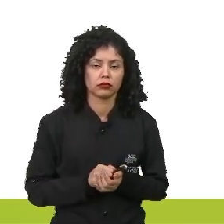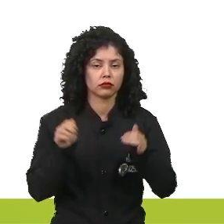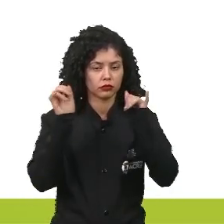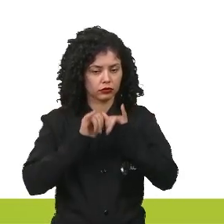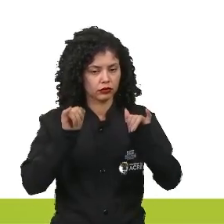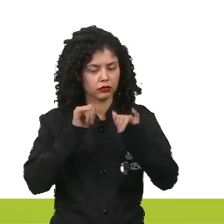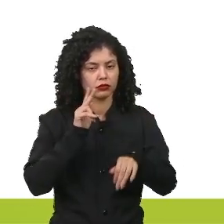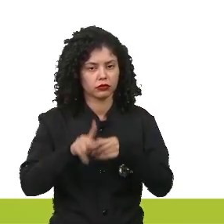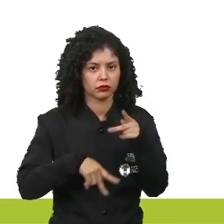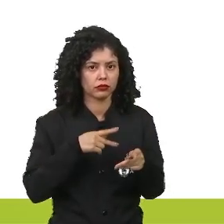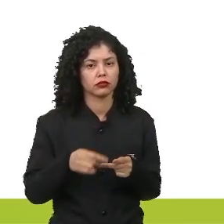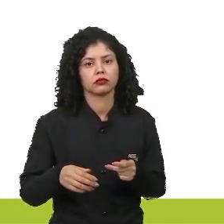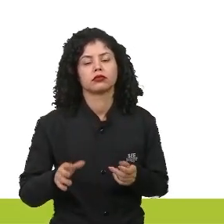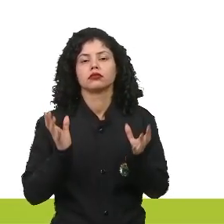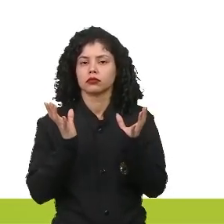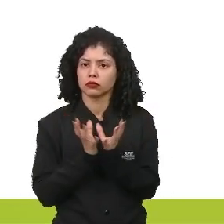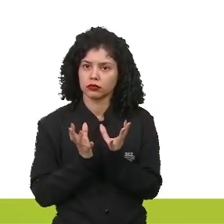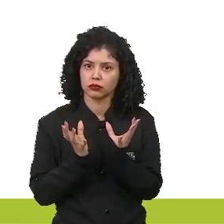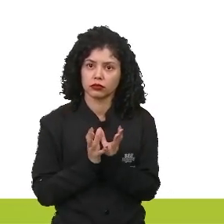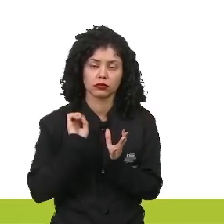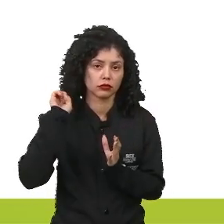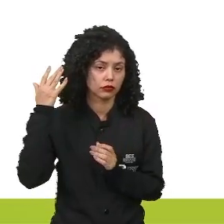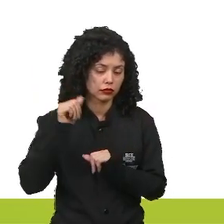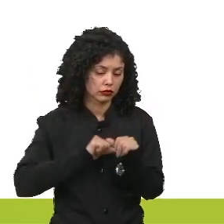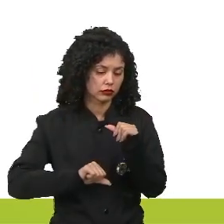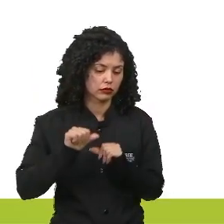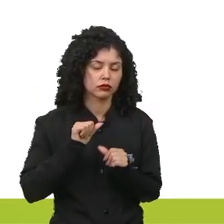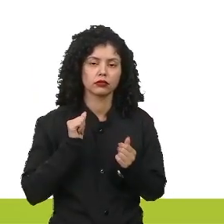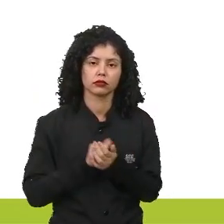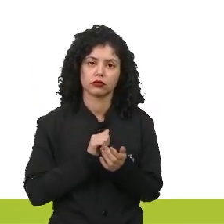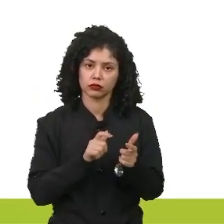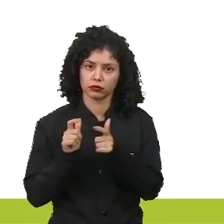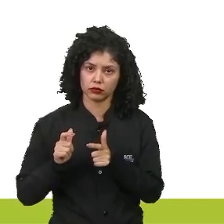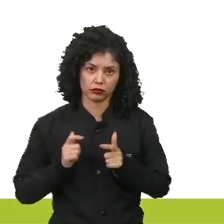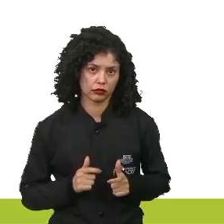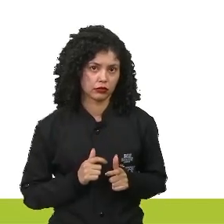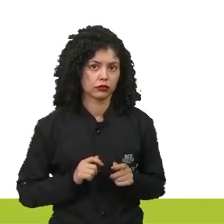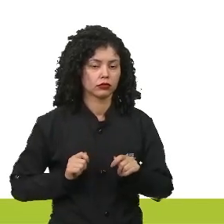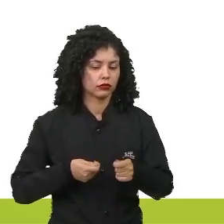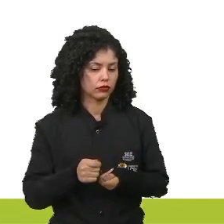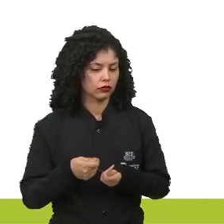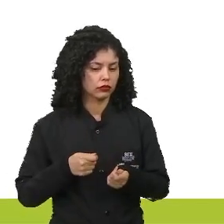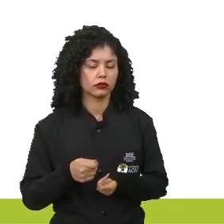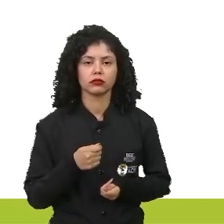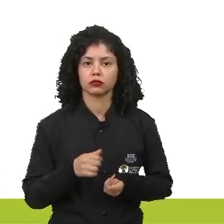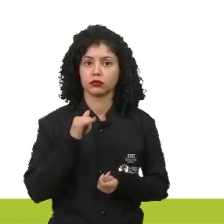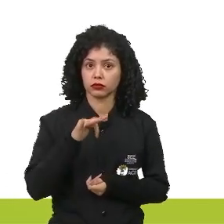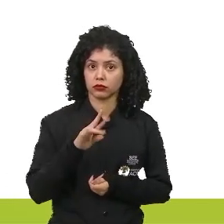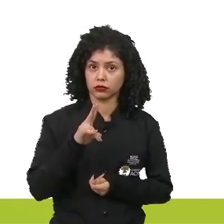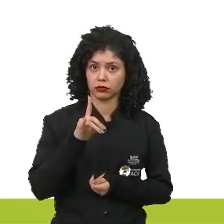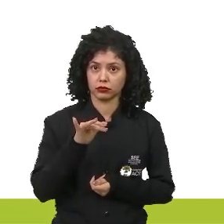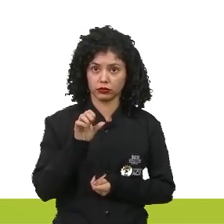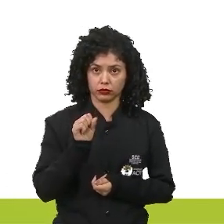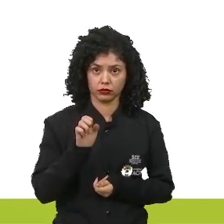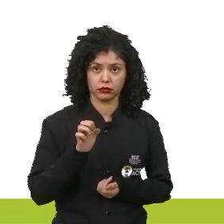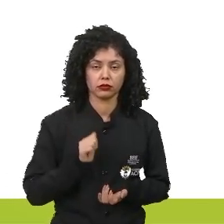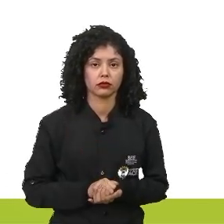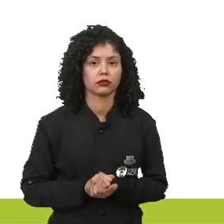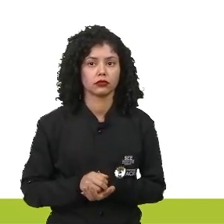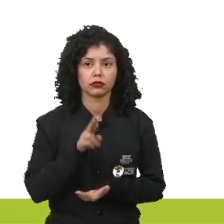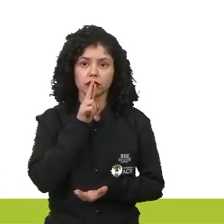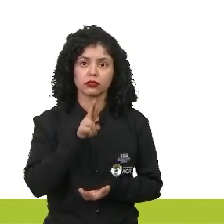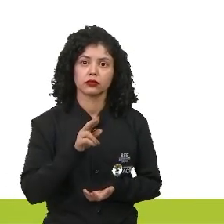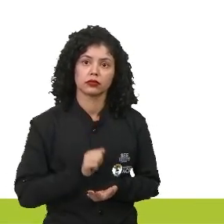popular, eram grupos que precisavam que acontecesse uma transformação naquele local pela manutenção dos seus interesses. Então, assim, a